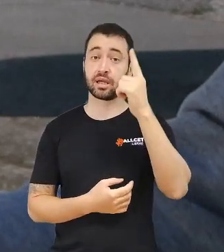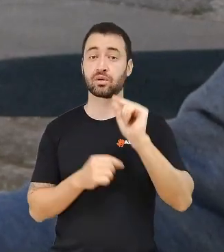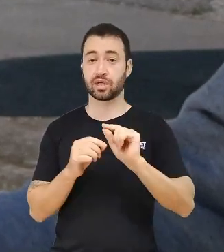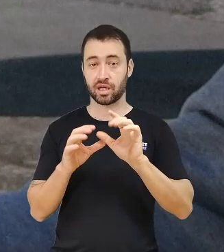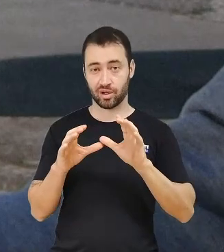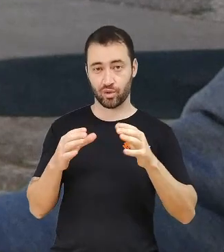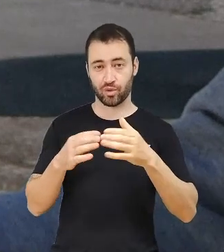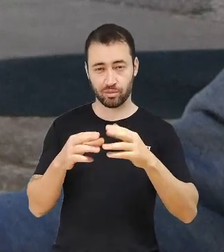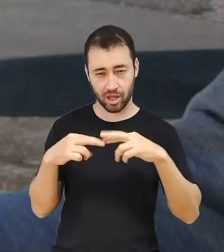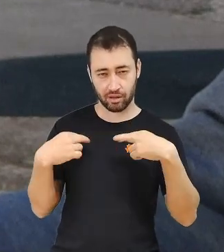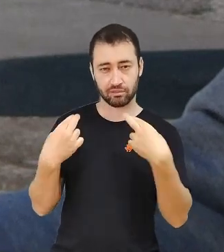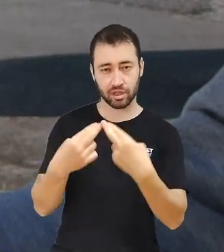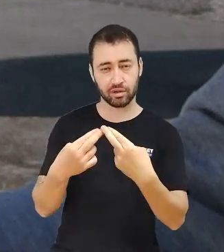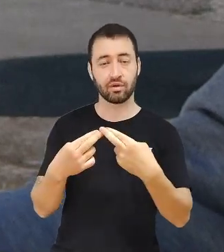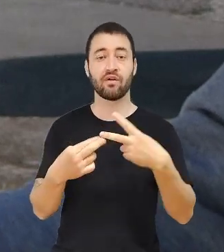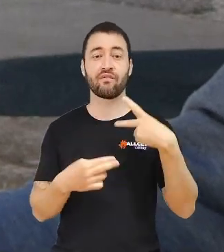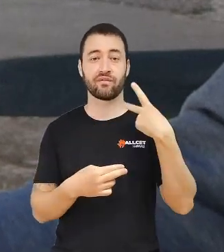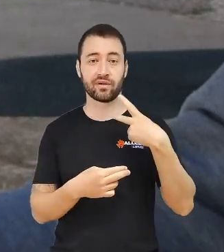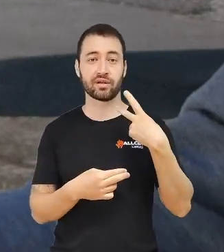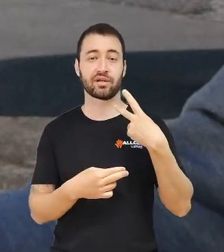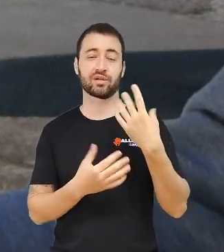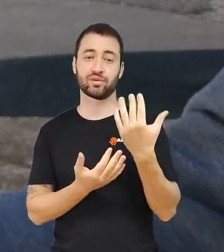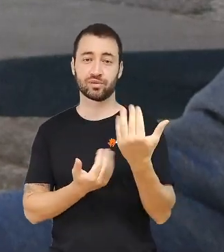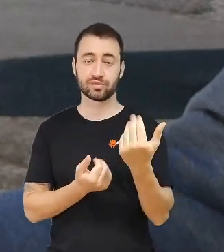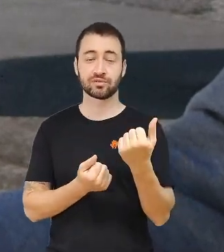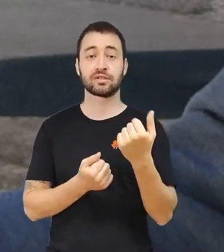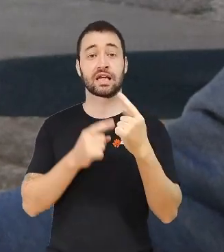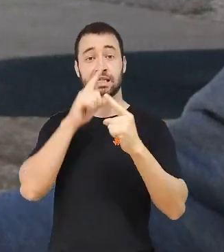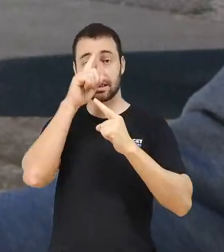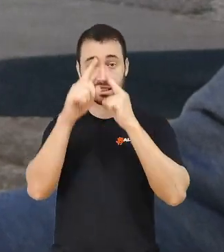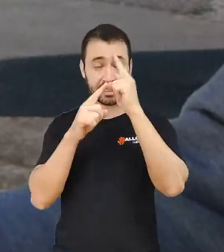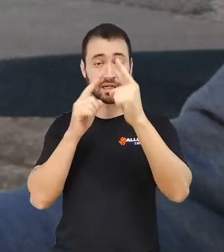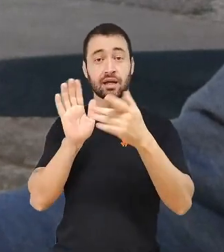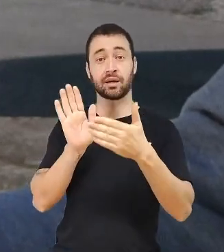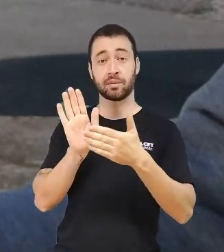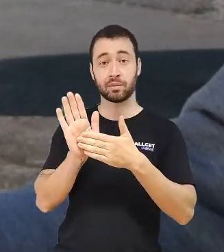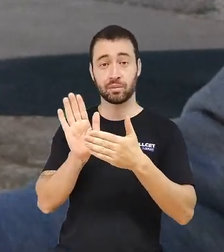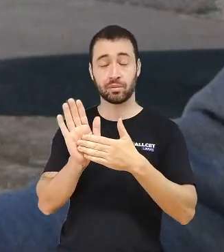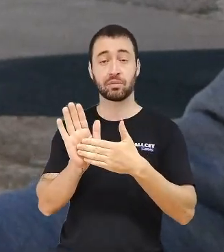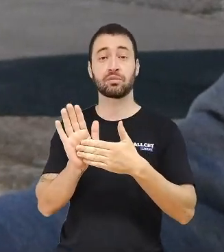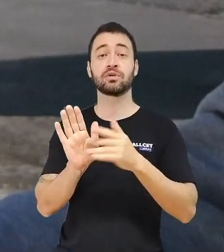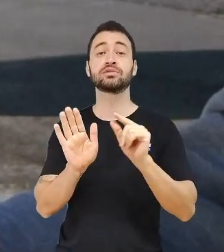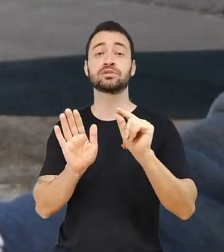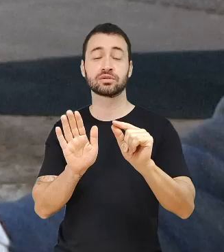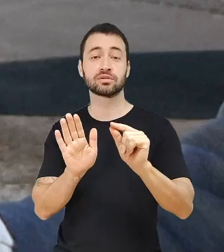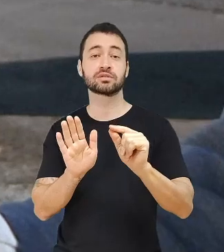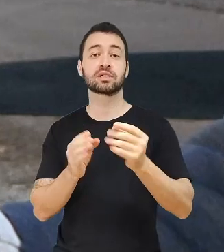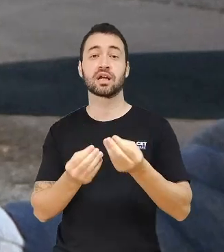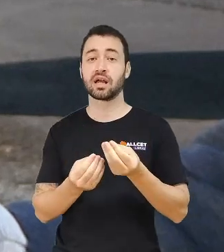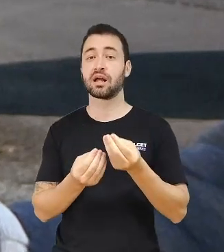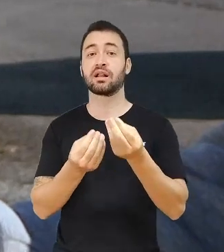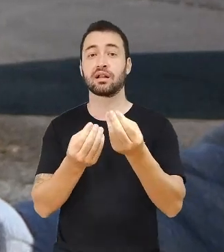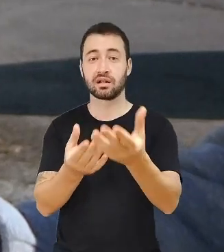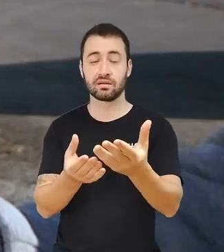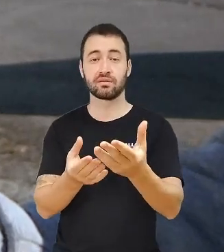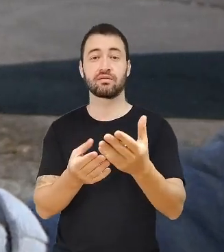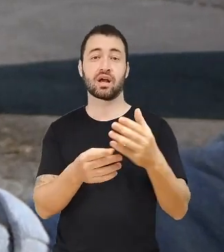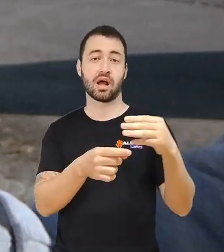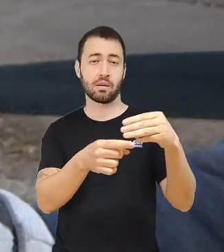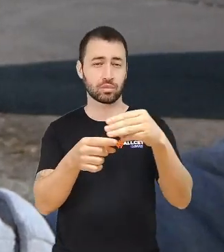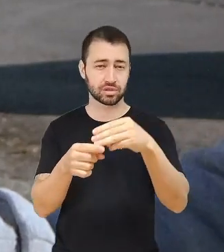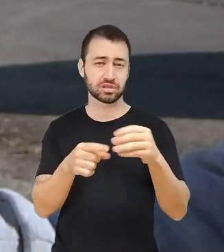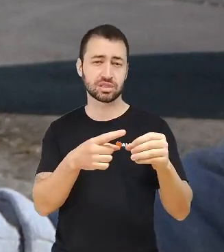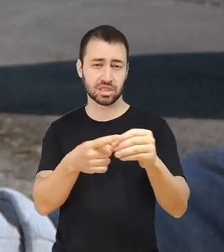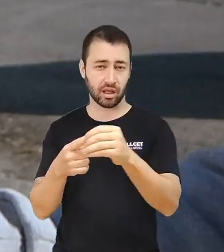câmaras Mirins daqui e a ideia é que dessas conferências os vereadores Mirins eles possam criar propostas